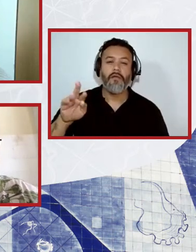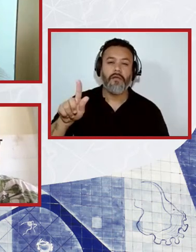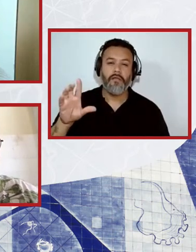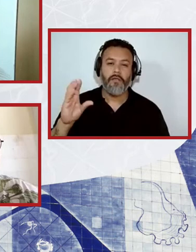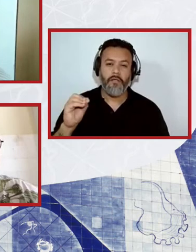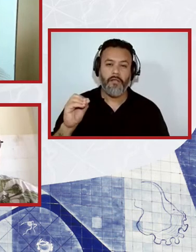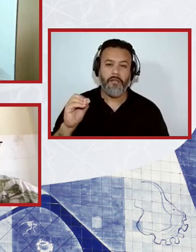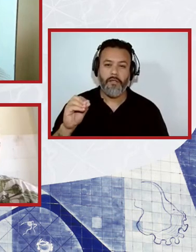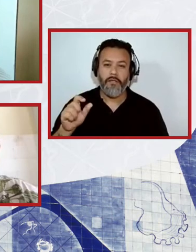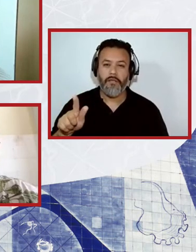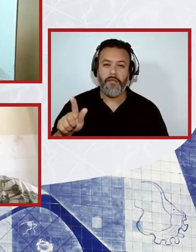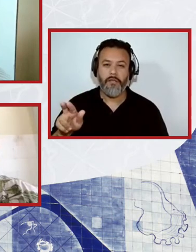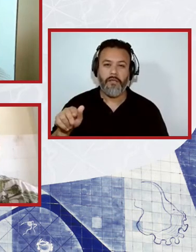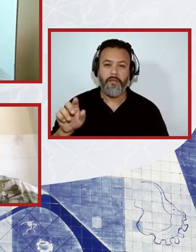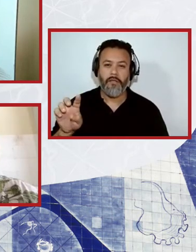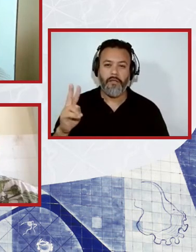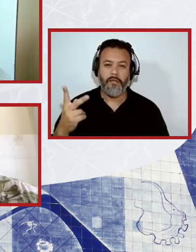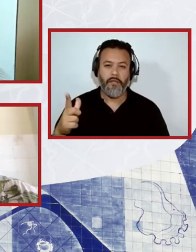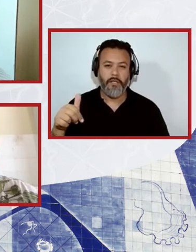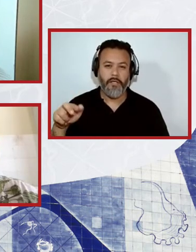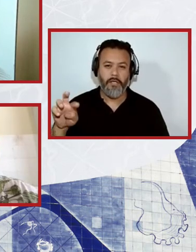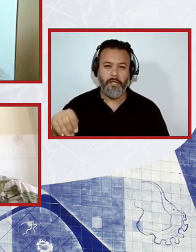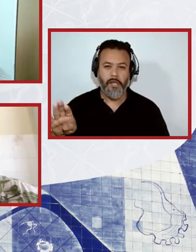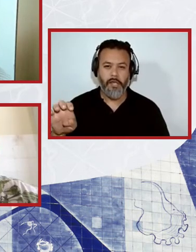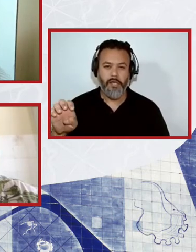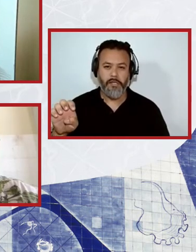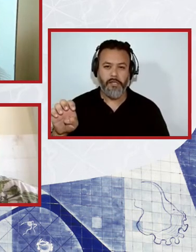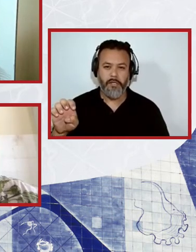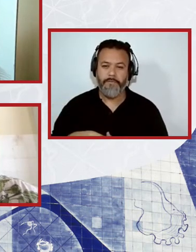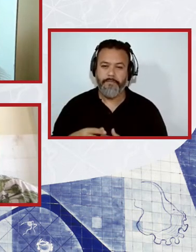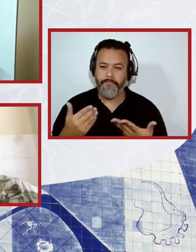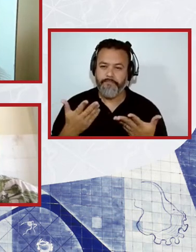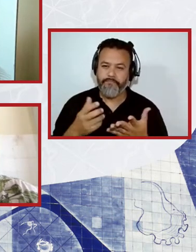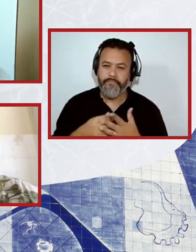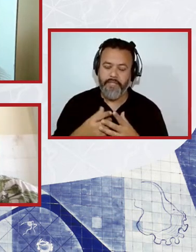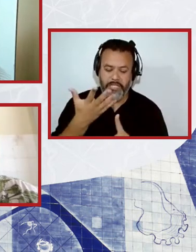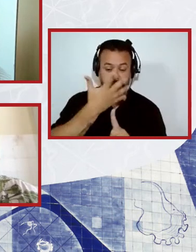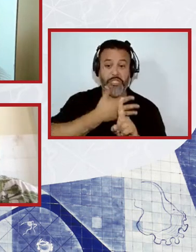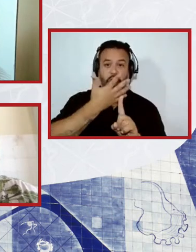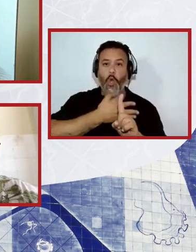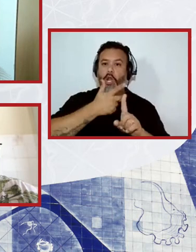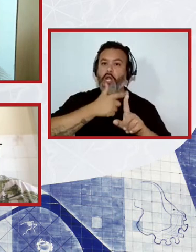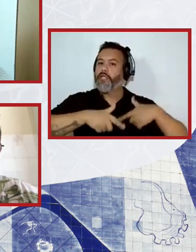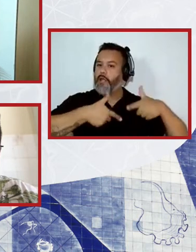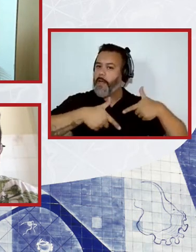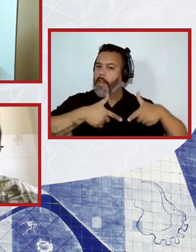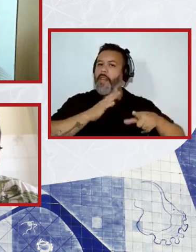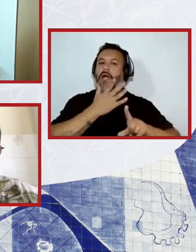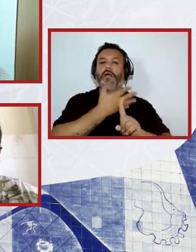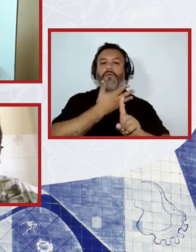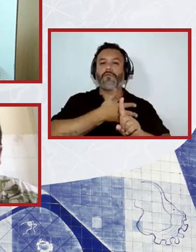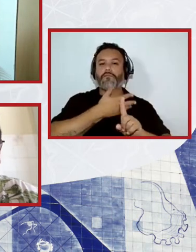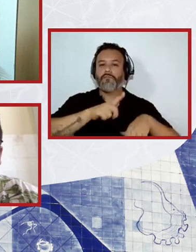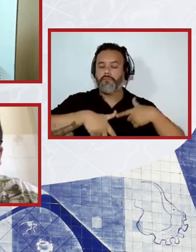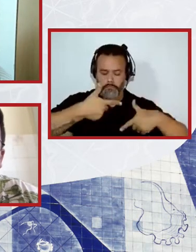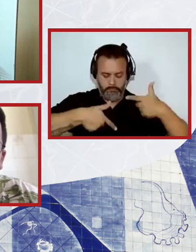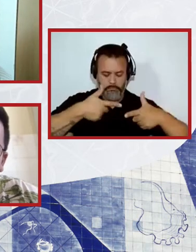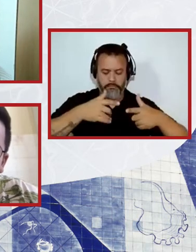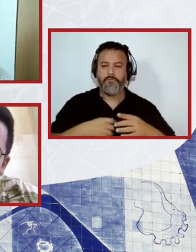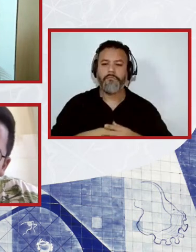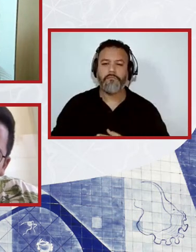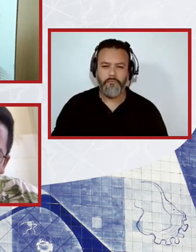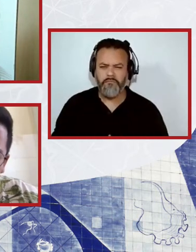fã dos dois. Nós somos, e eles estão ali por trás, né, estão ali por trás sempre. Nós